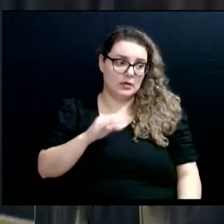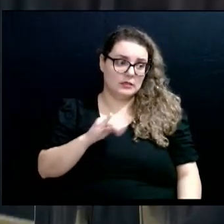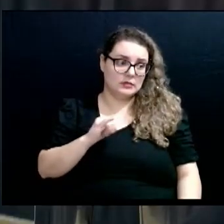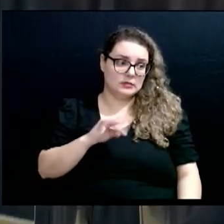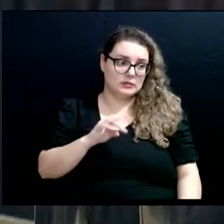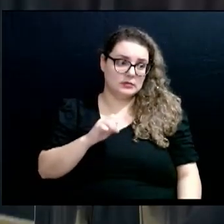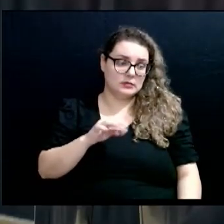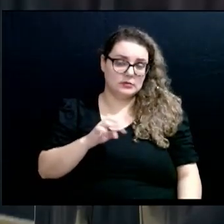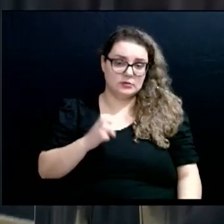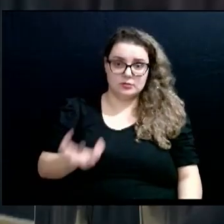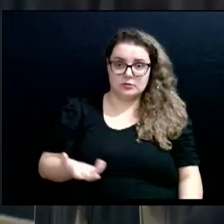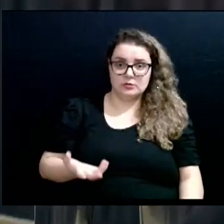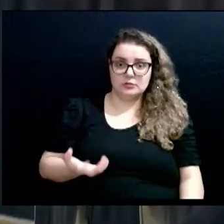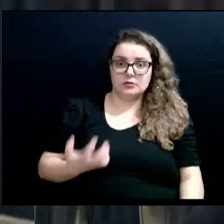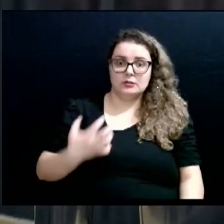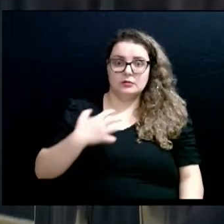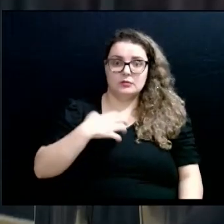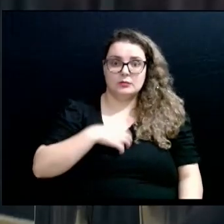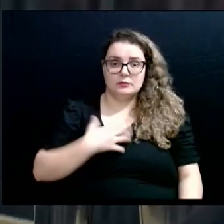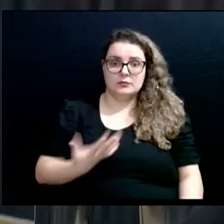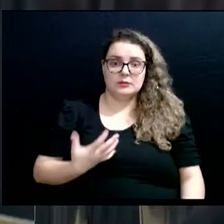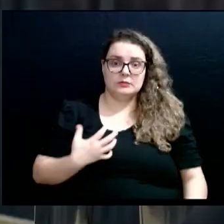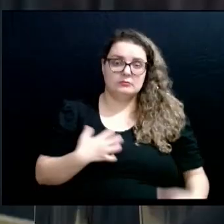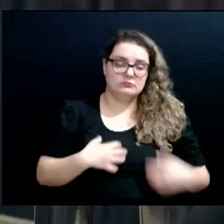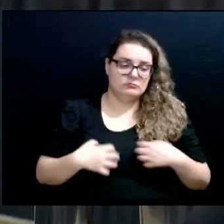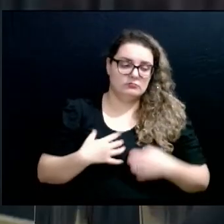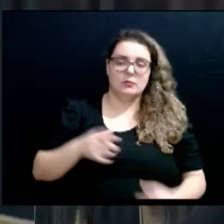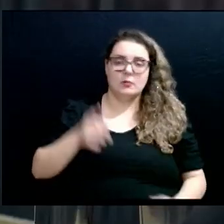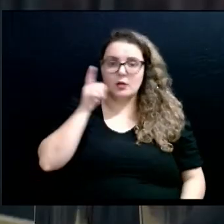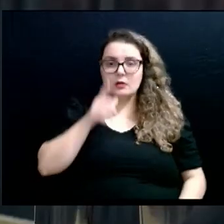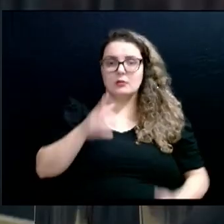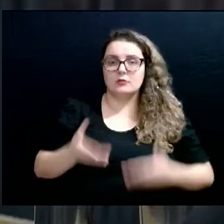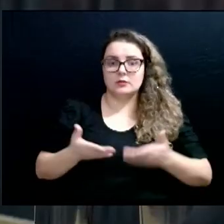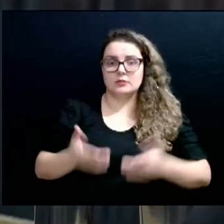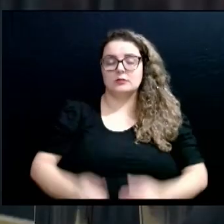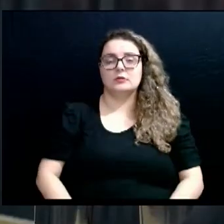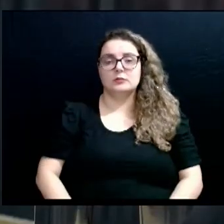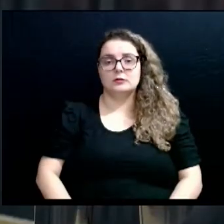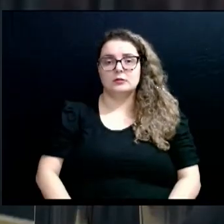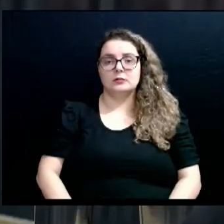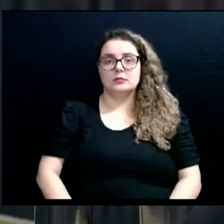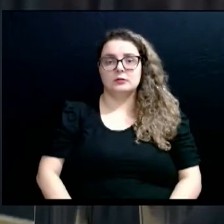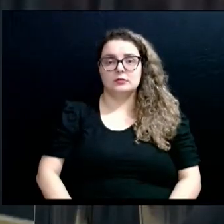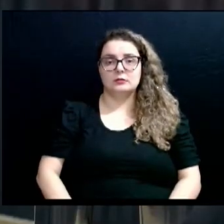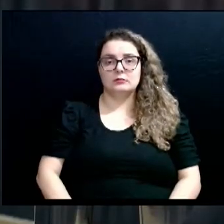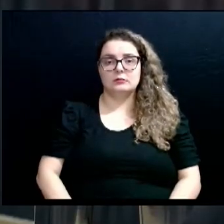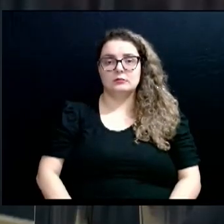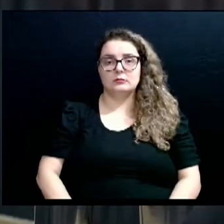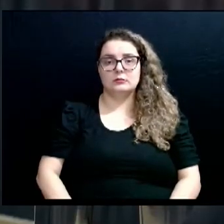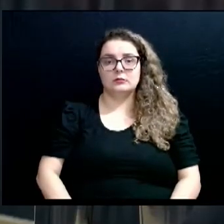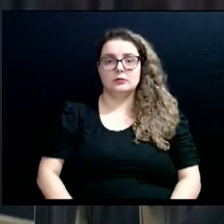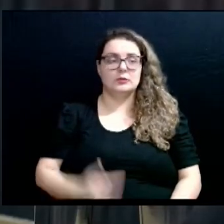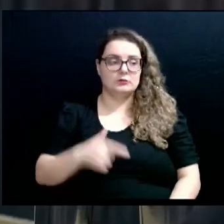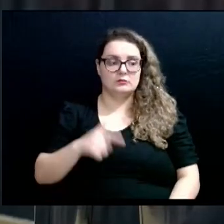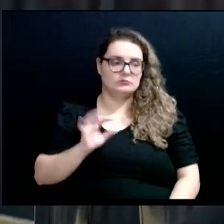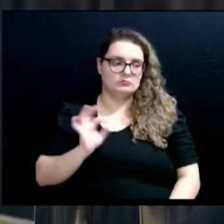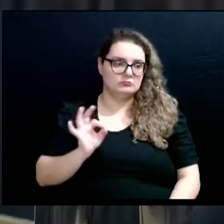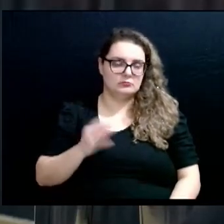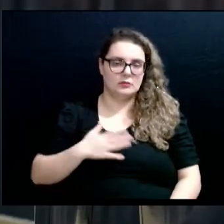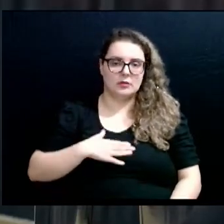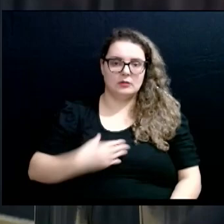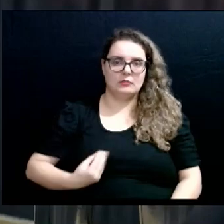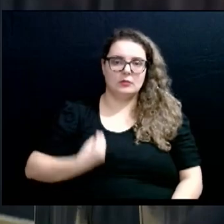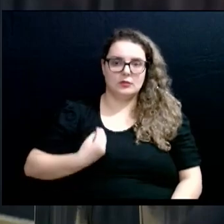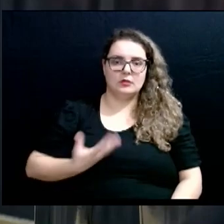sinto mal, desconfortável, mas eu consigo lidar. Não tenho nada na minha vida que precise que eu fique em espaços